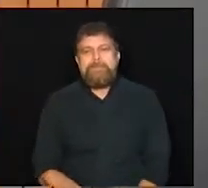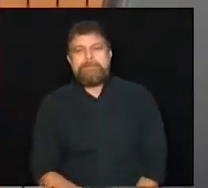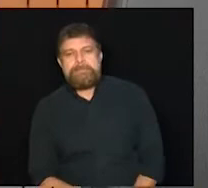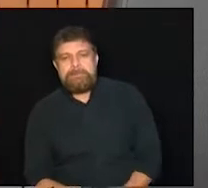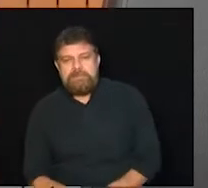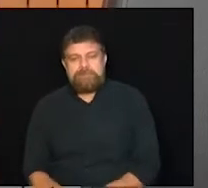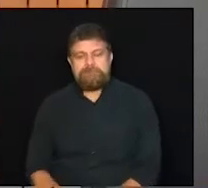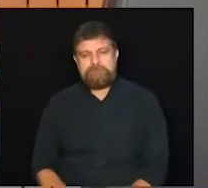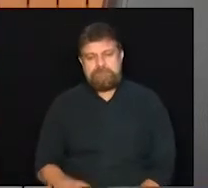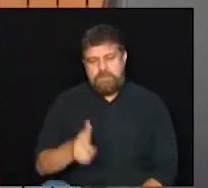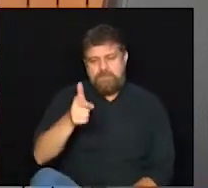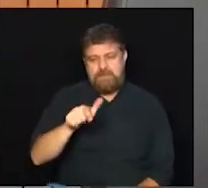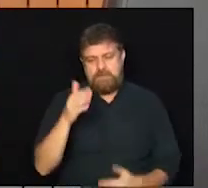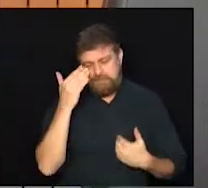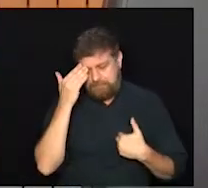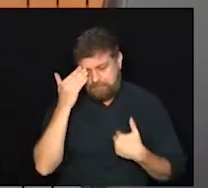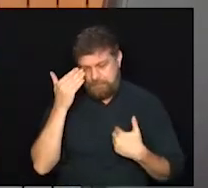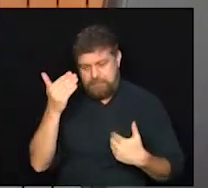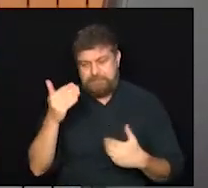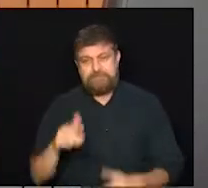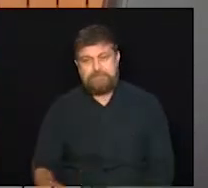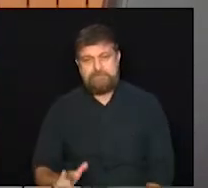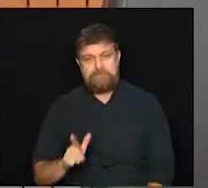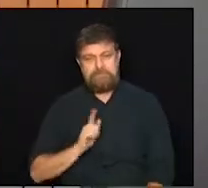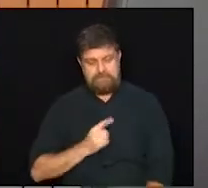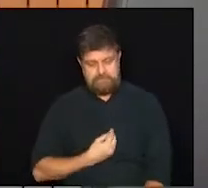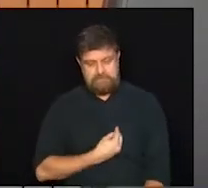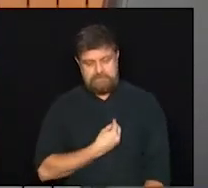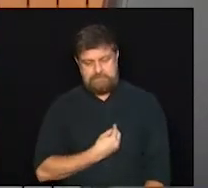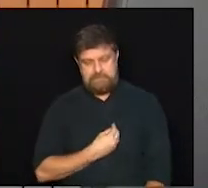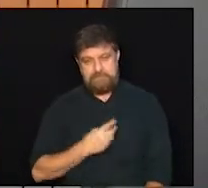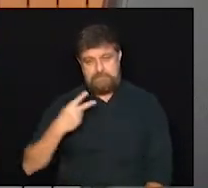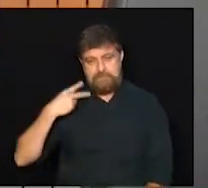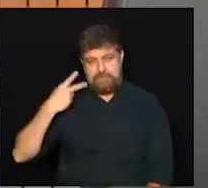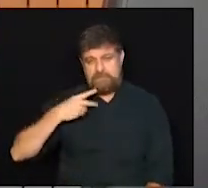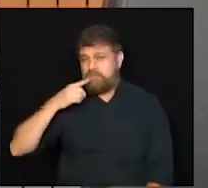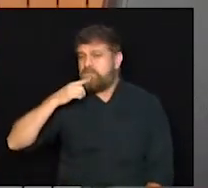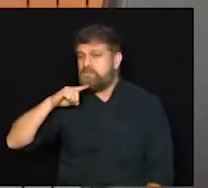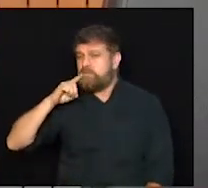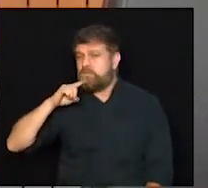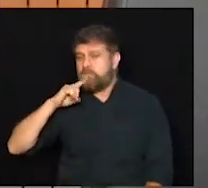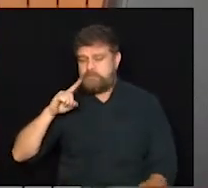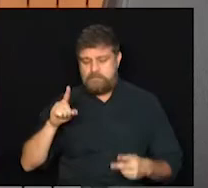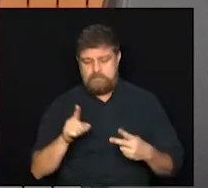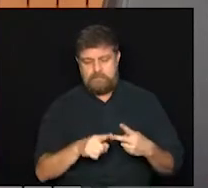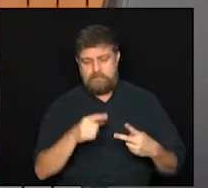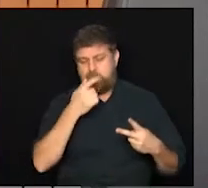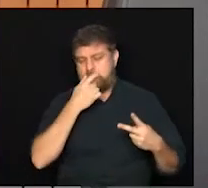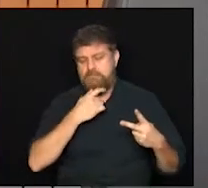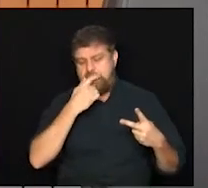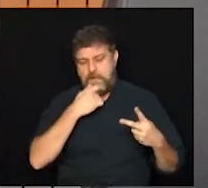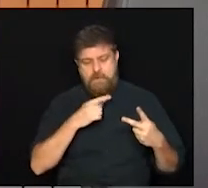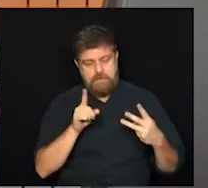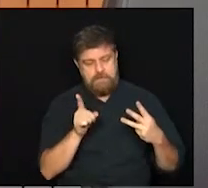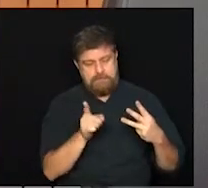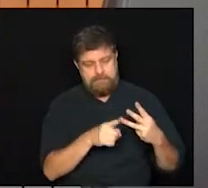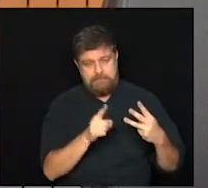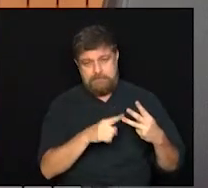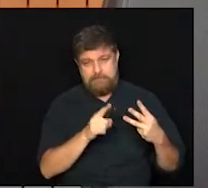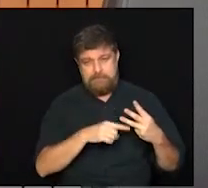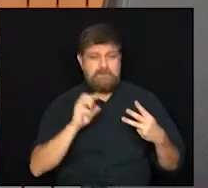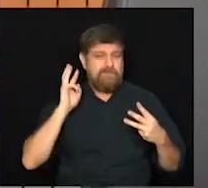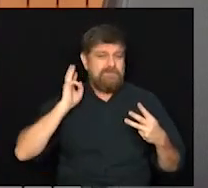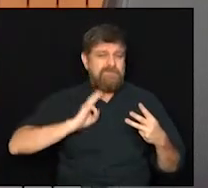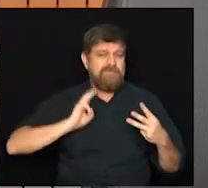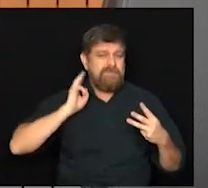quero mais uma vez aí agradecer a participação, né, dos vereadores Eduardo Magoga, vereador Marrom Cunha, vereador